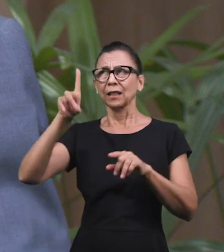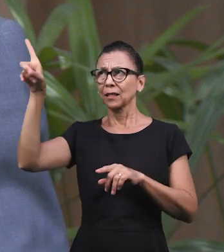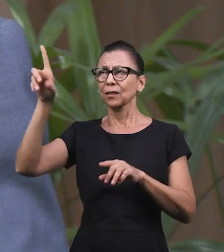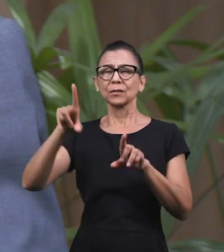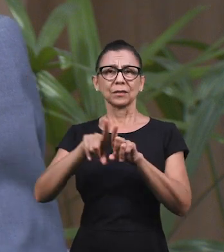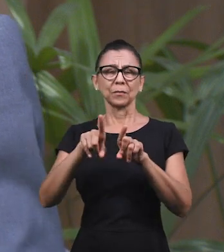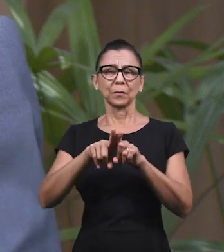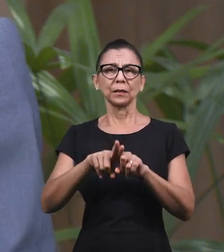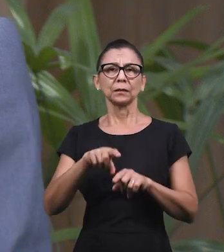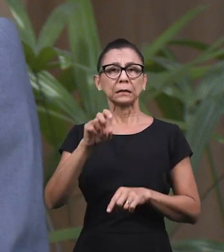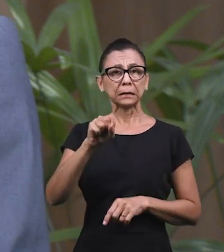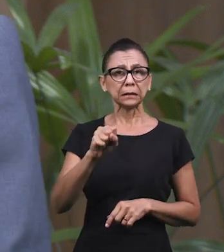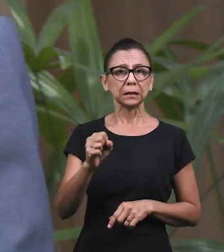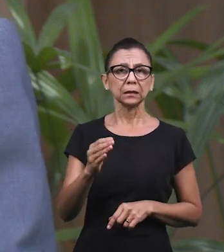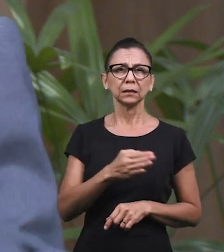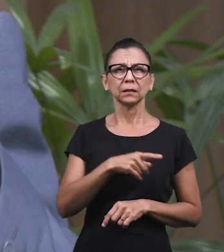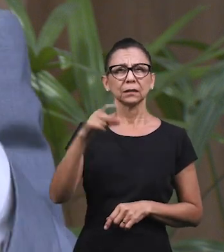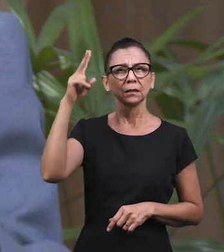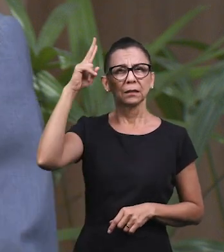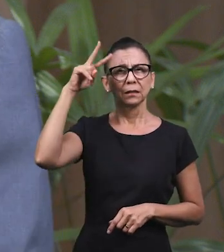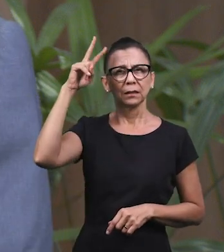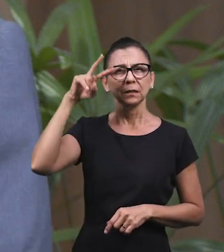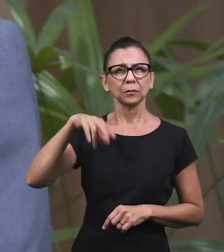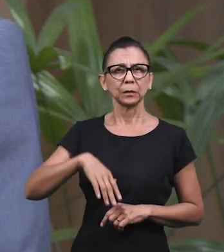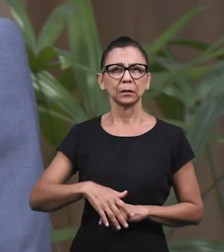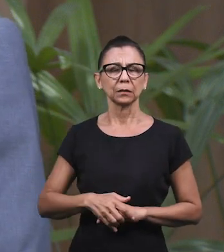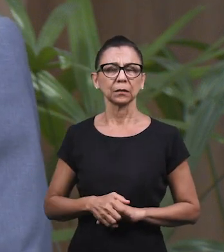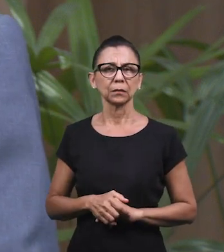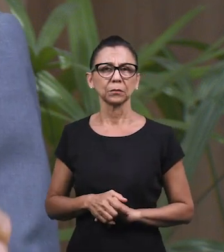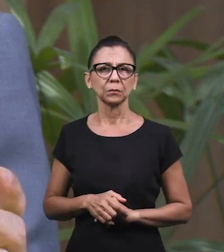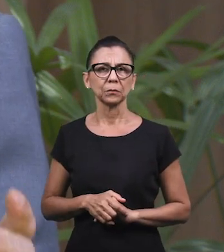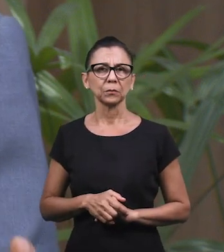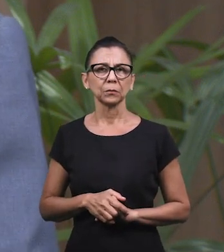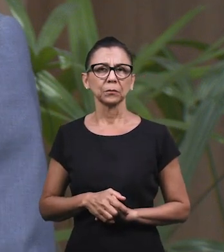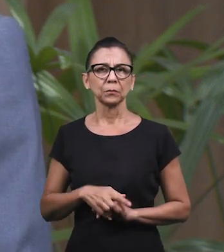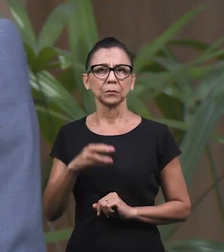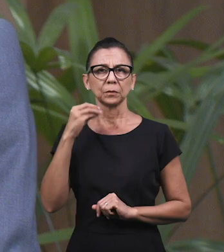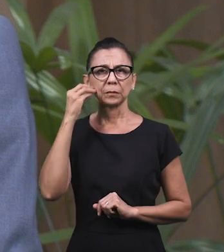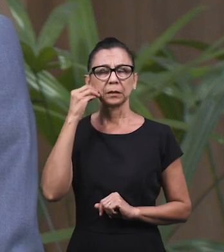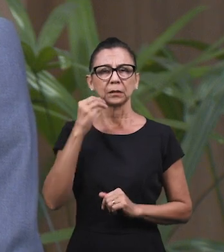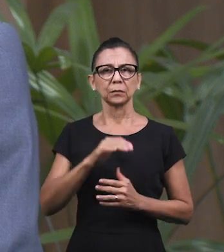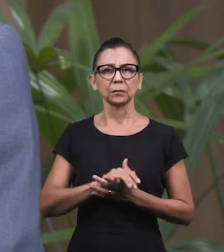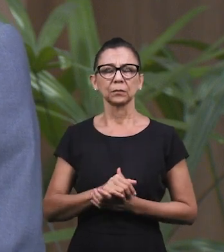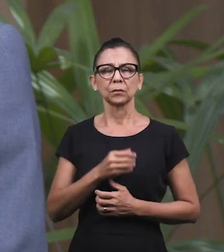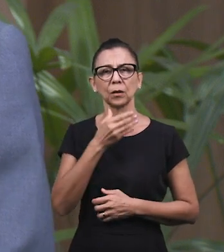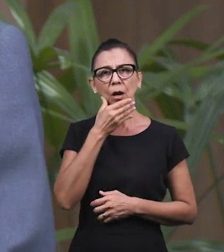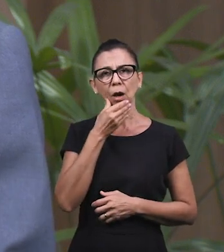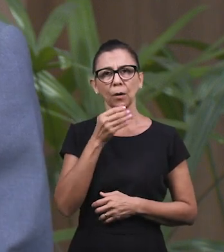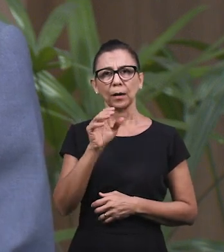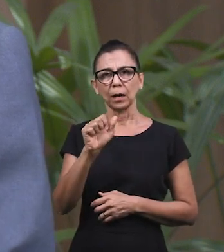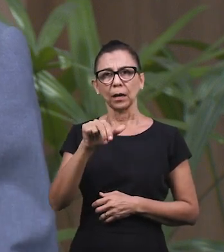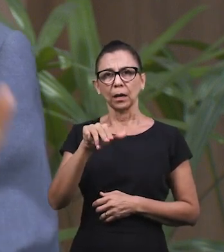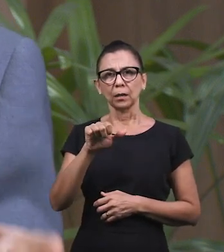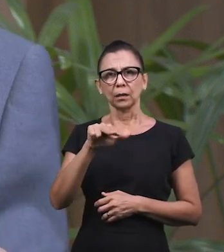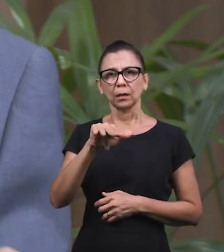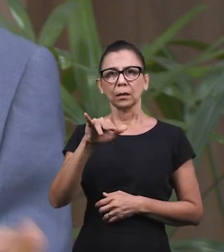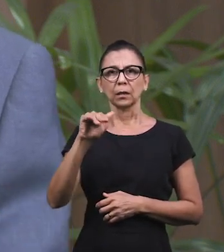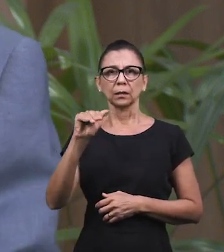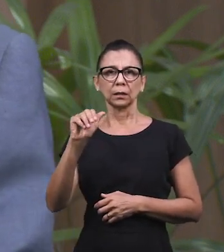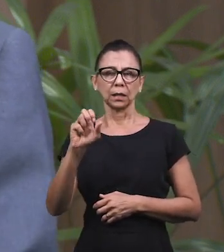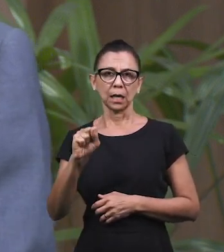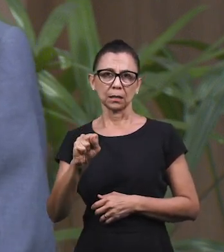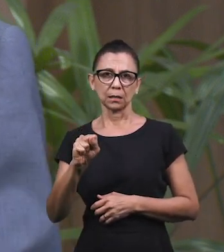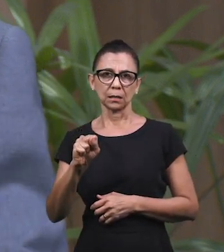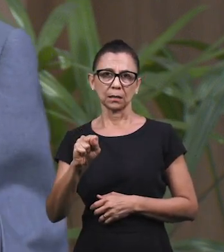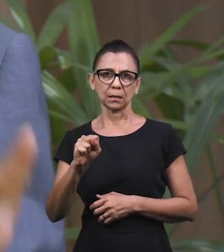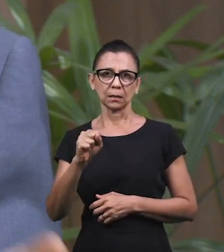Sim, você lembra quando naquele episódio lá quando na igreja, quando foi Ananias, né? Ananias você vê o nome